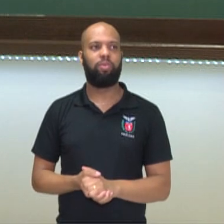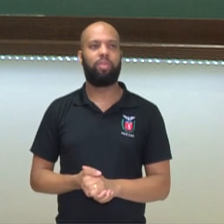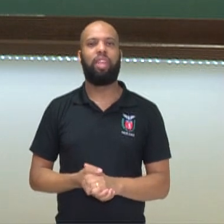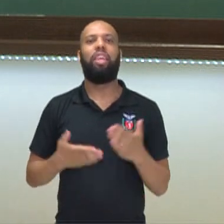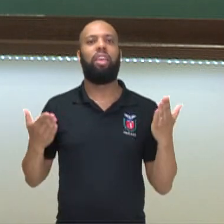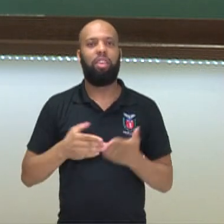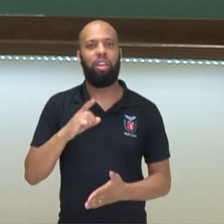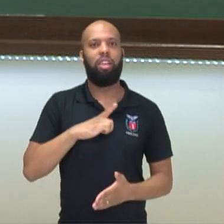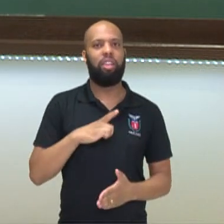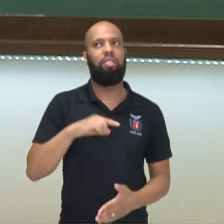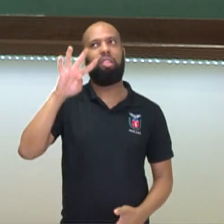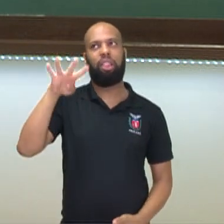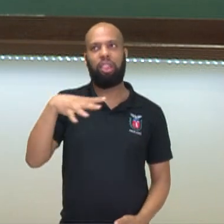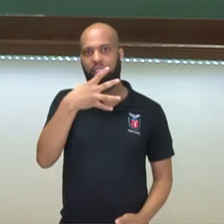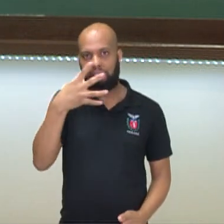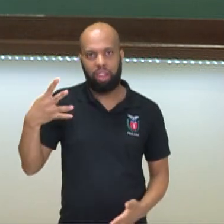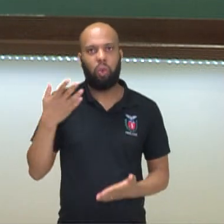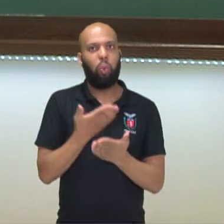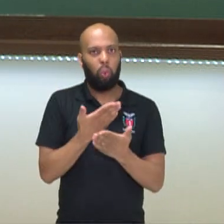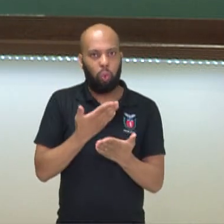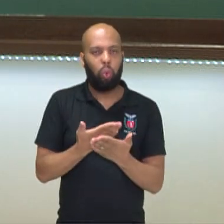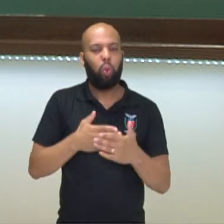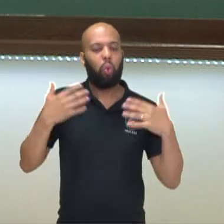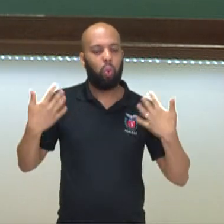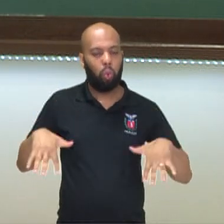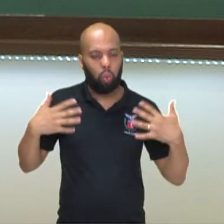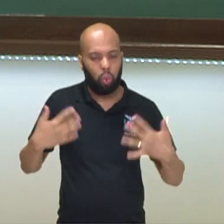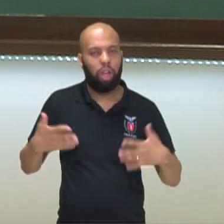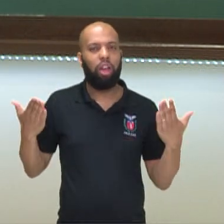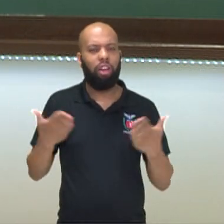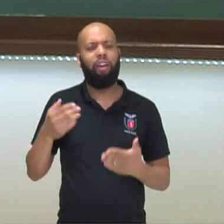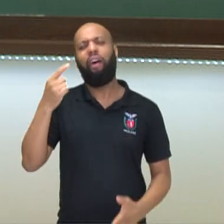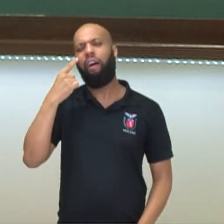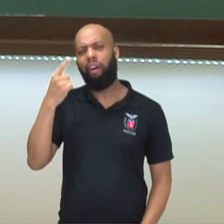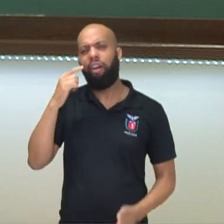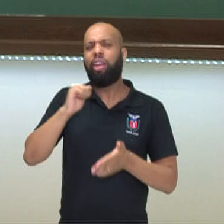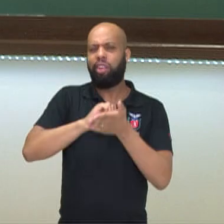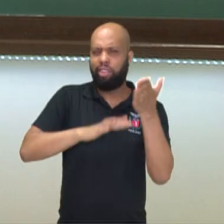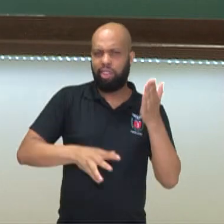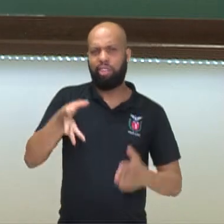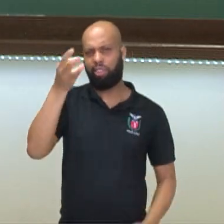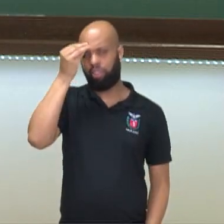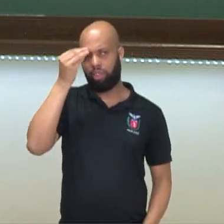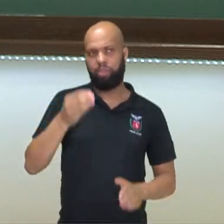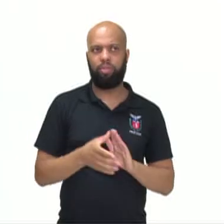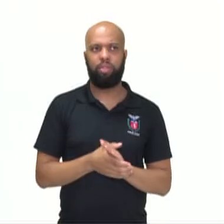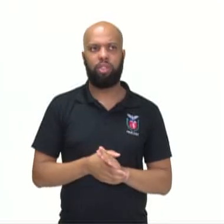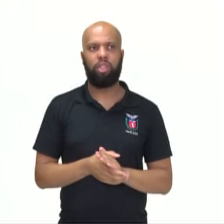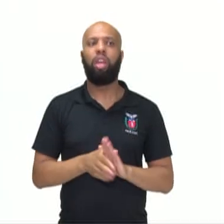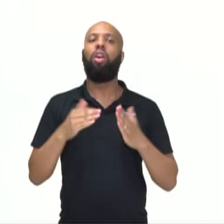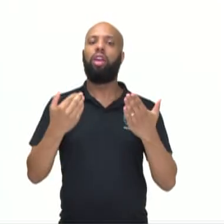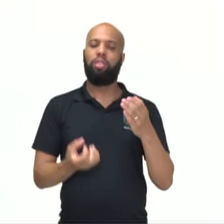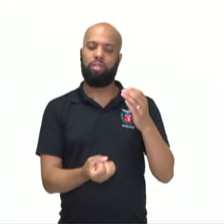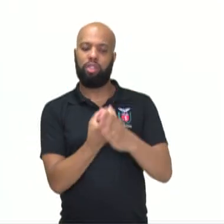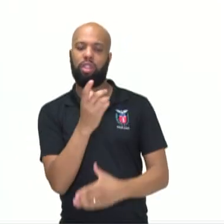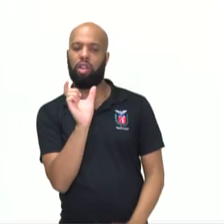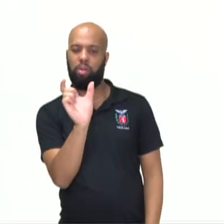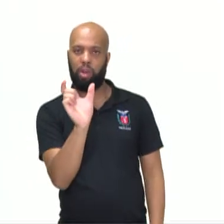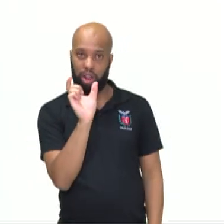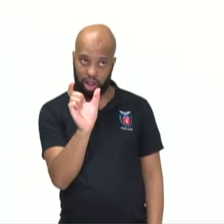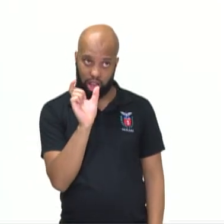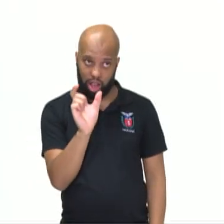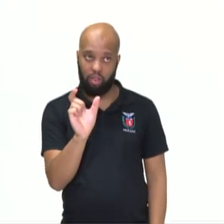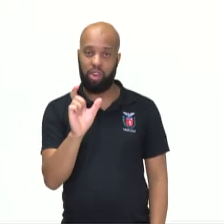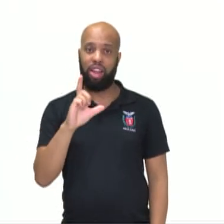Depois dessa fala das nossas tabelinhas aqui, vamos dar uma olhada, vamos fazer uma atividade? Forme palavras